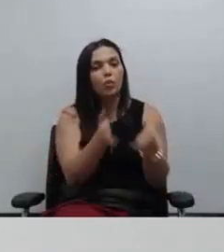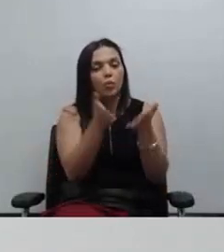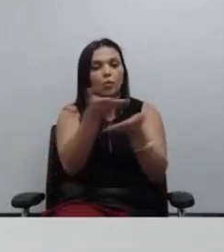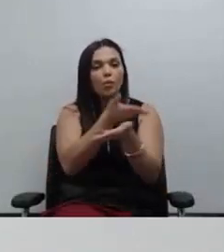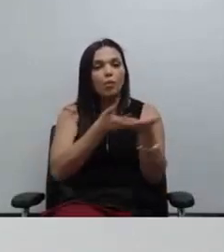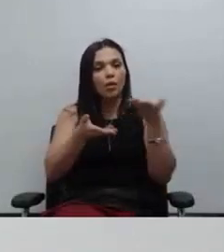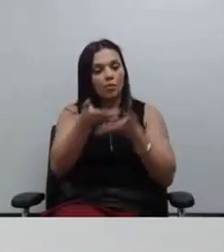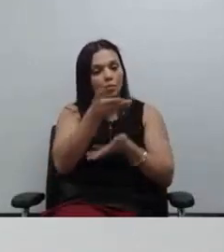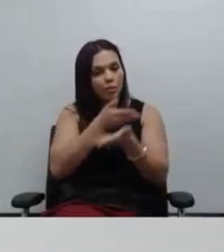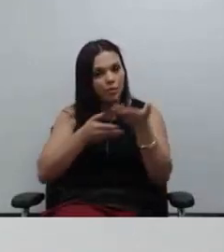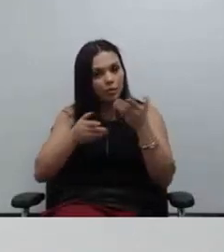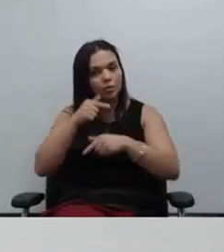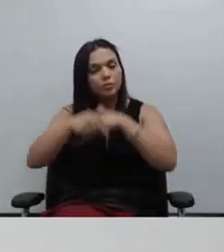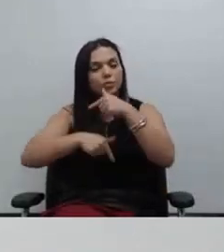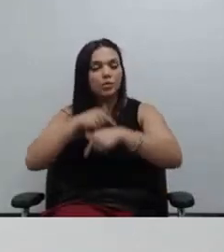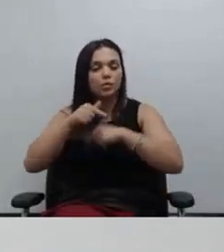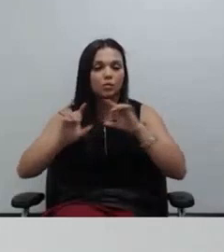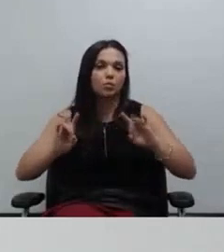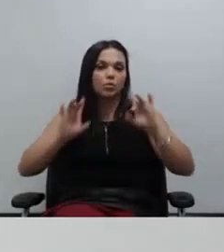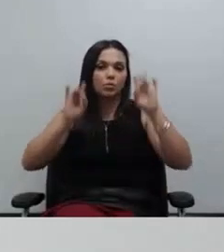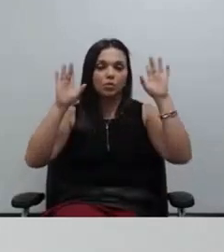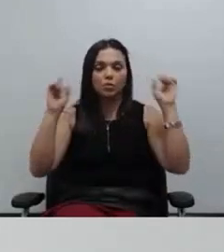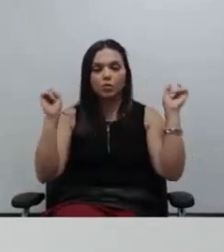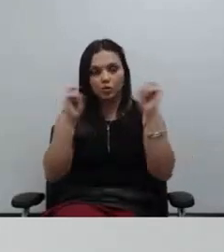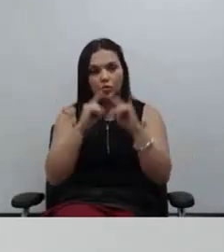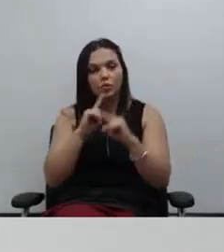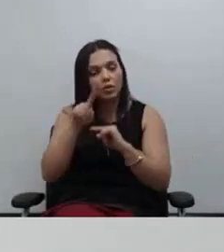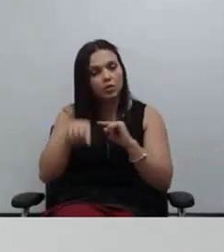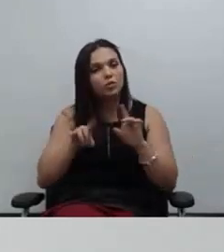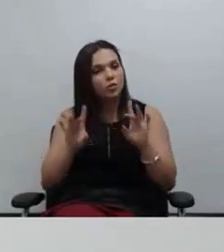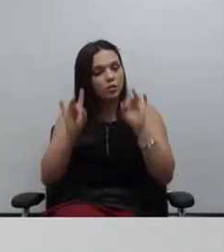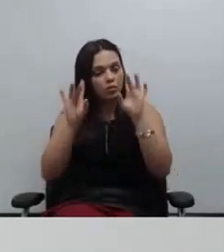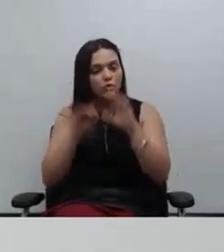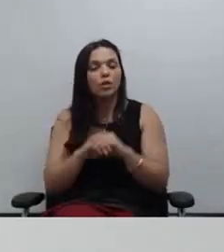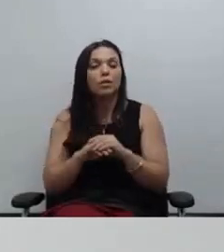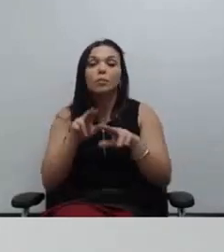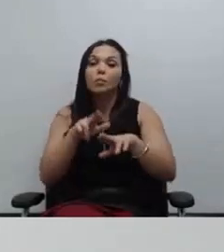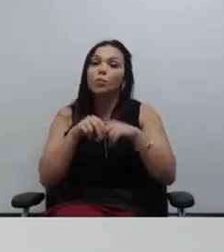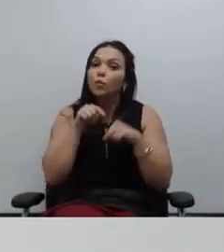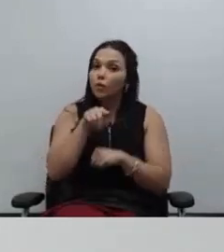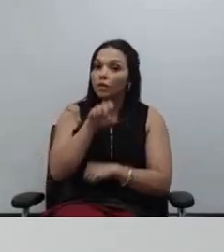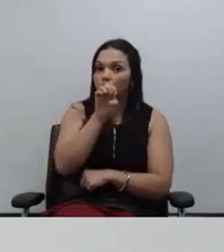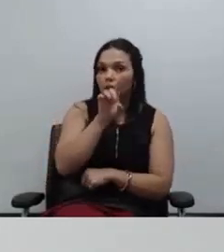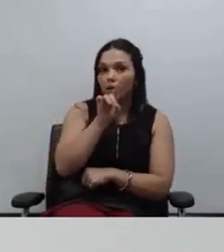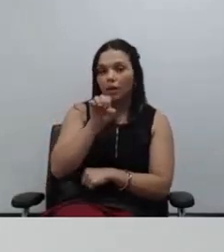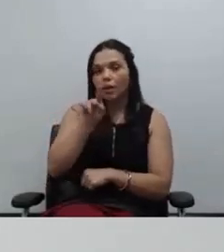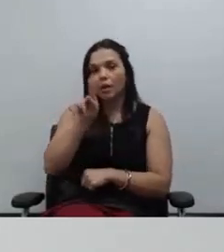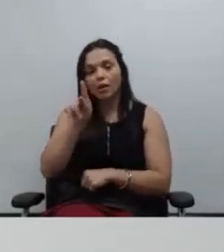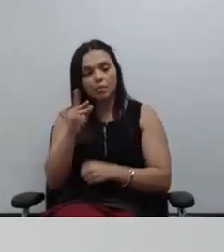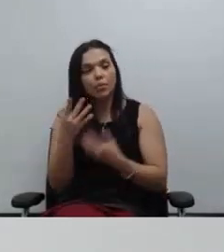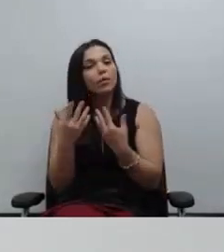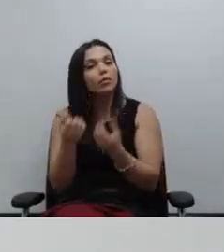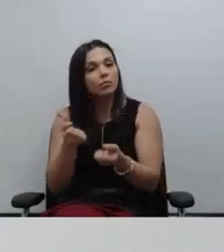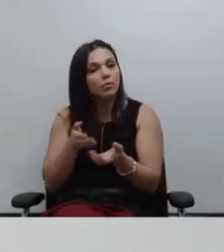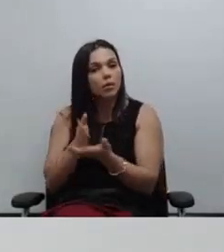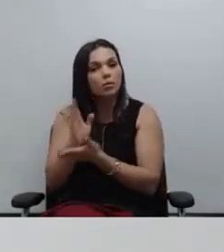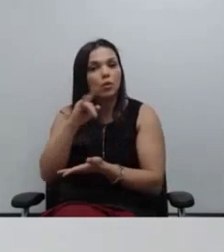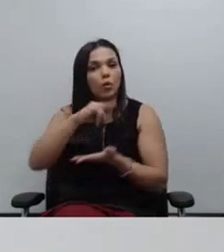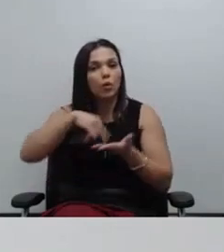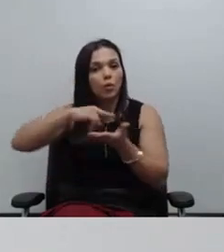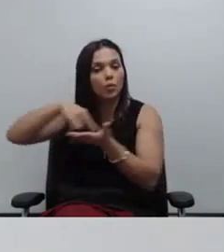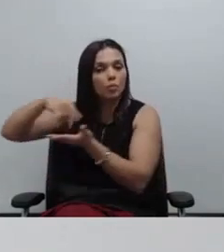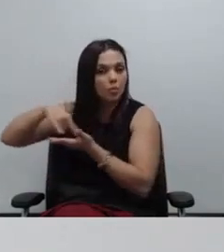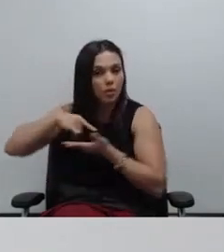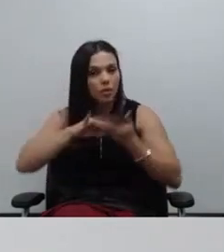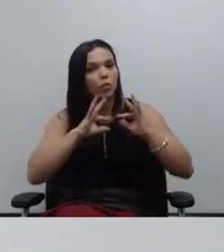mesmo designadas para o exercício de atividades de especial dificuldade ou extraordinária. Verifique-se, portanto, que a IDEP remeteu o expediente contendo comprovação documental dos